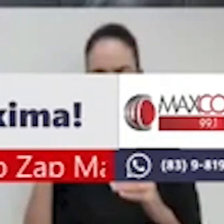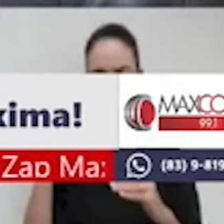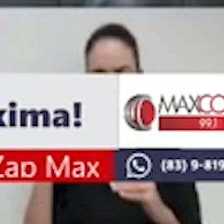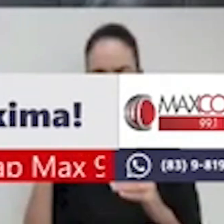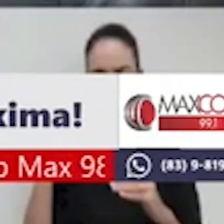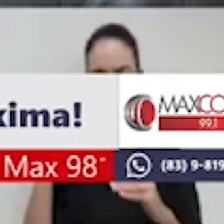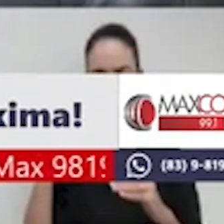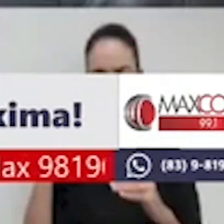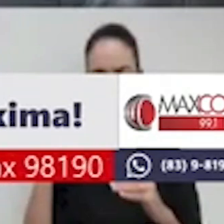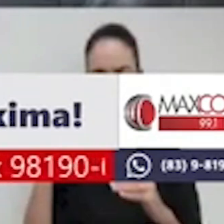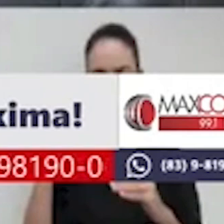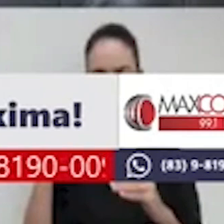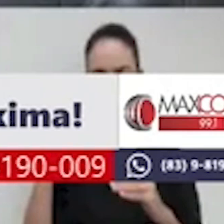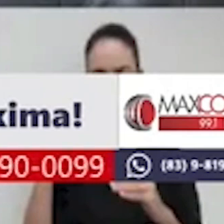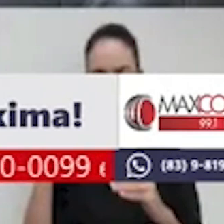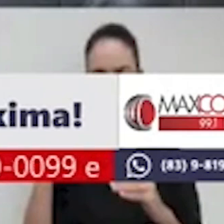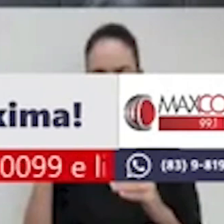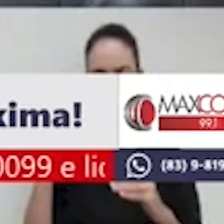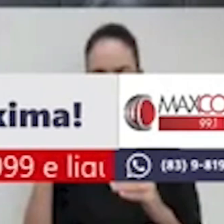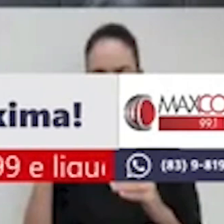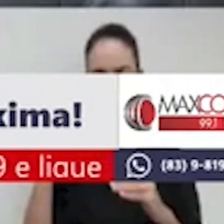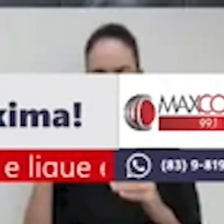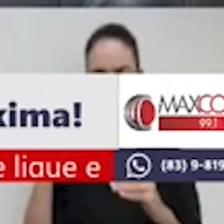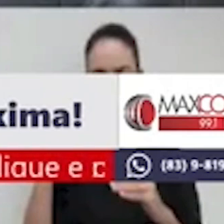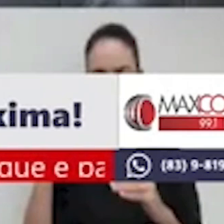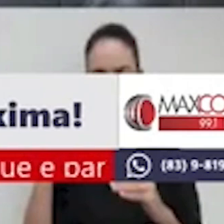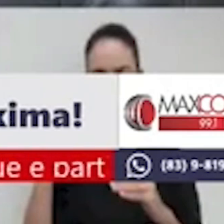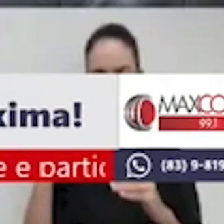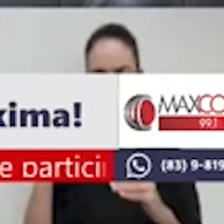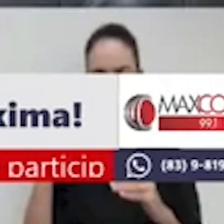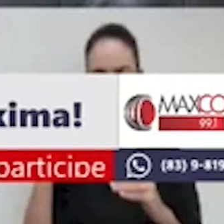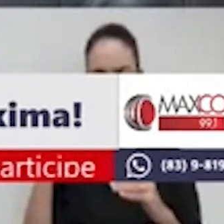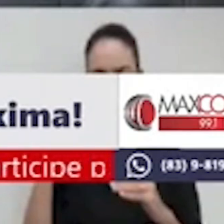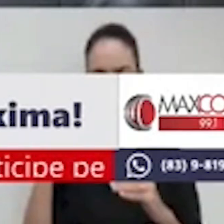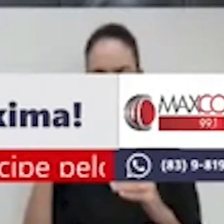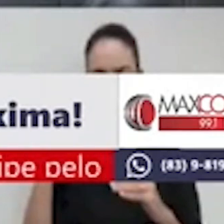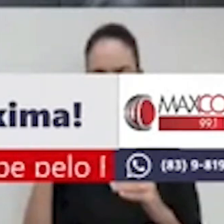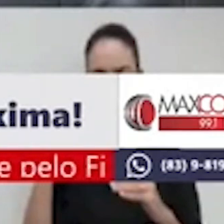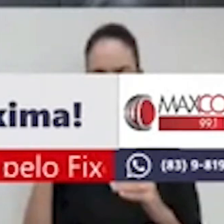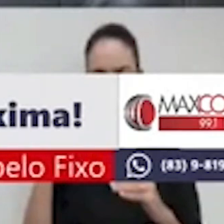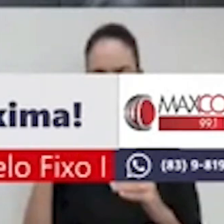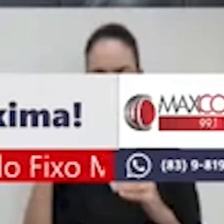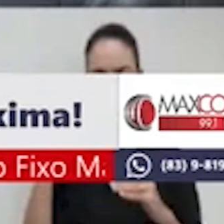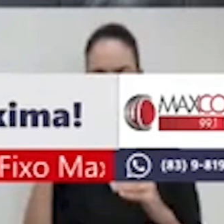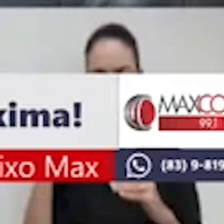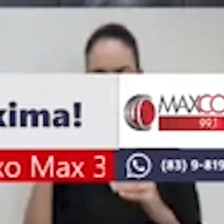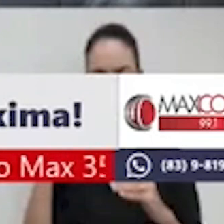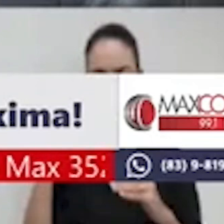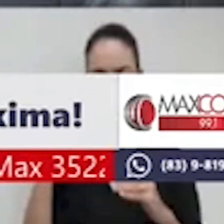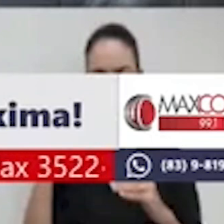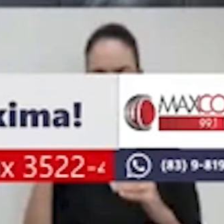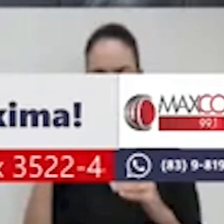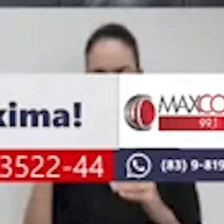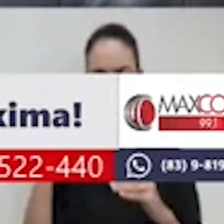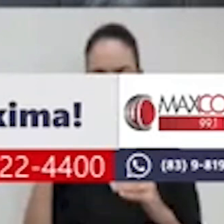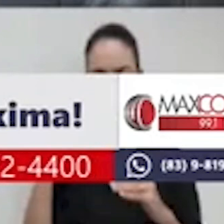tem condições de pagar os secretário certo eu eu assumo eu assumo